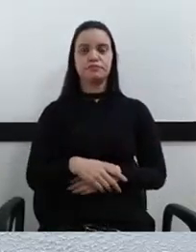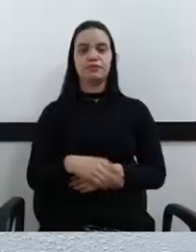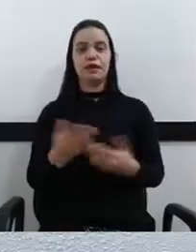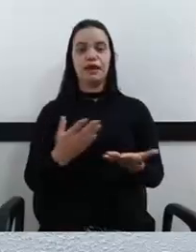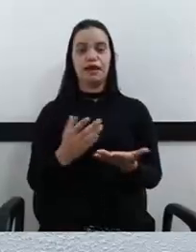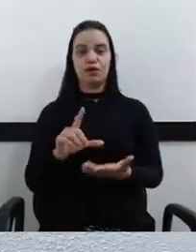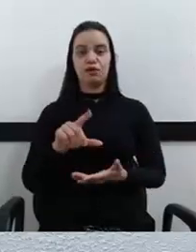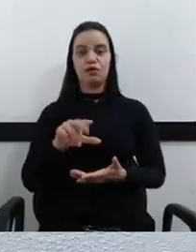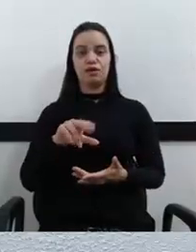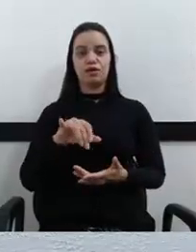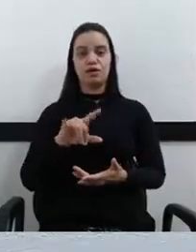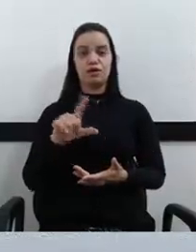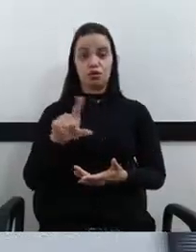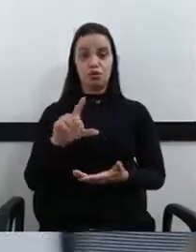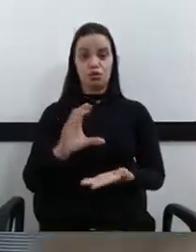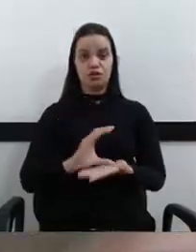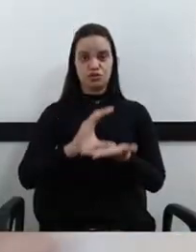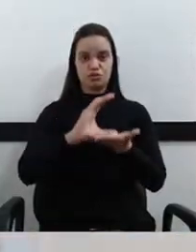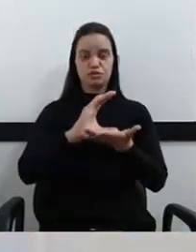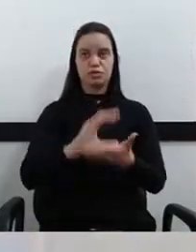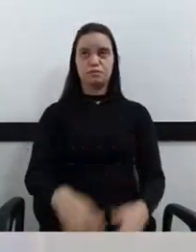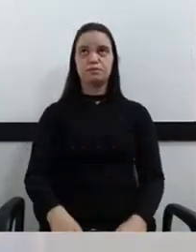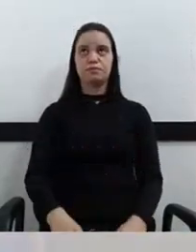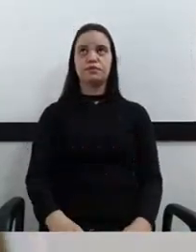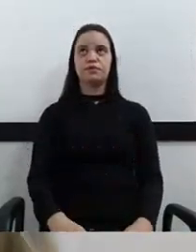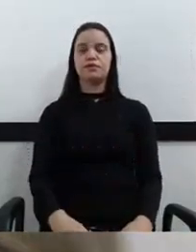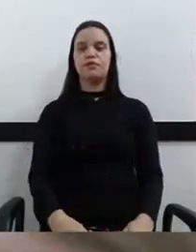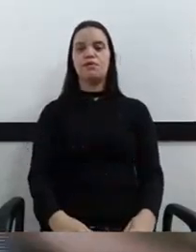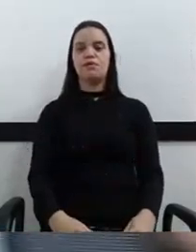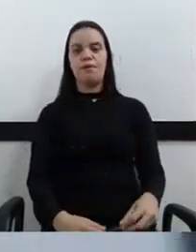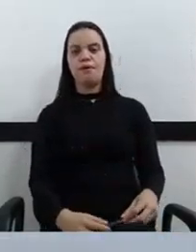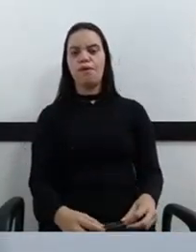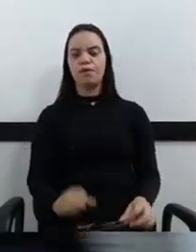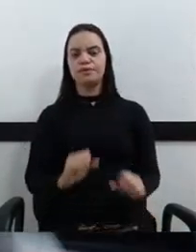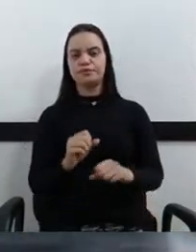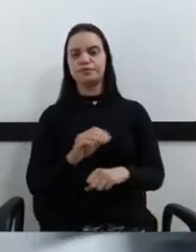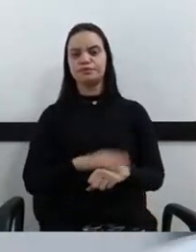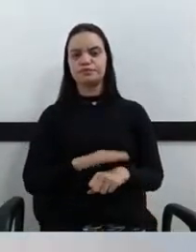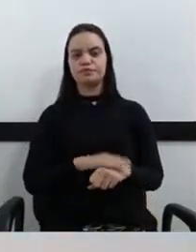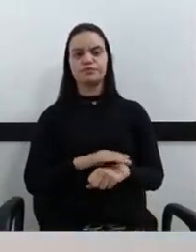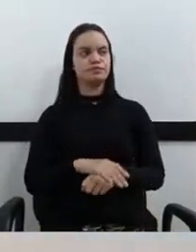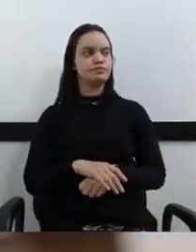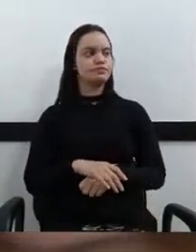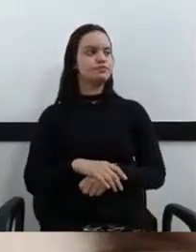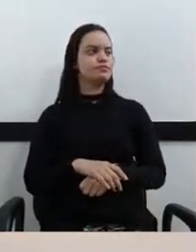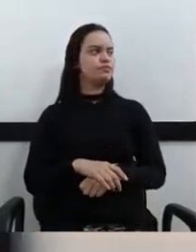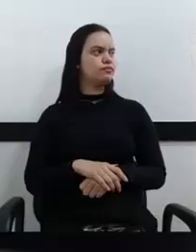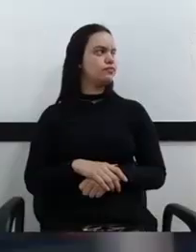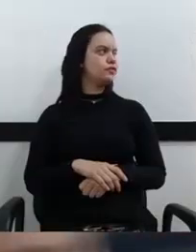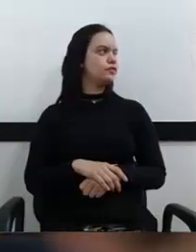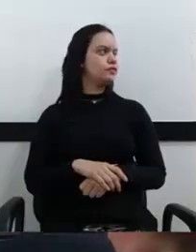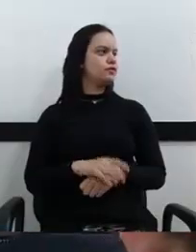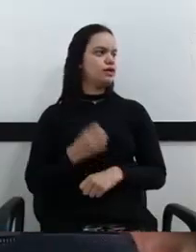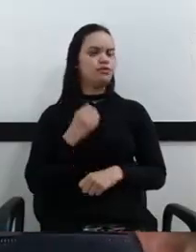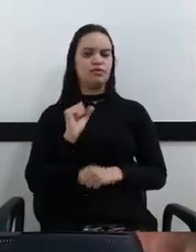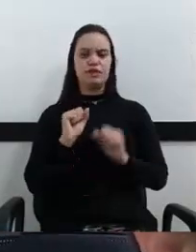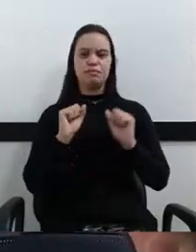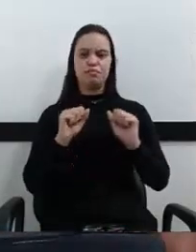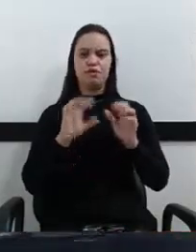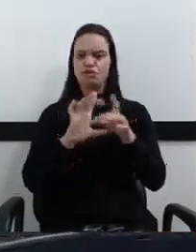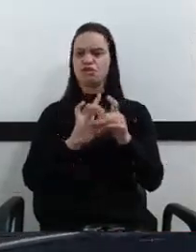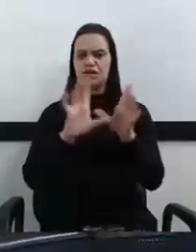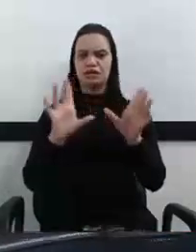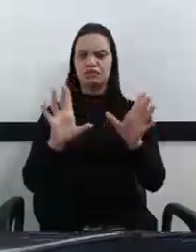Luiz Eduardo. Edu, só um minuto. A gente não pode aplicar o princípio da fungibilidade aqui, né, nessa